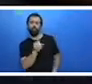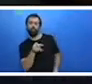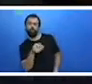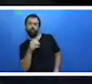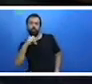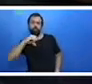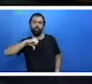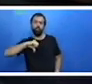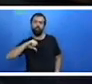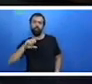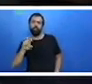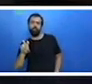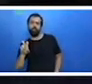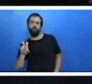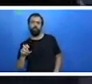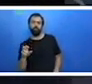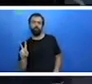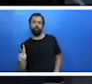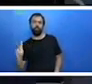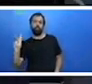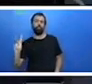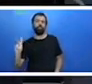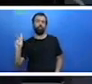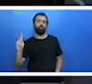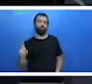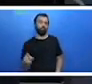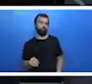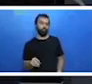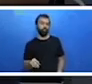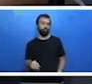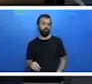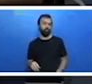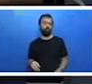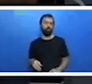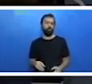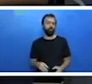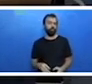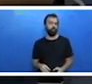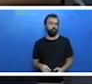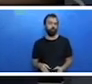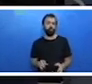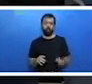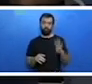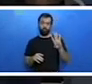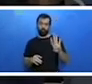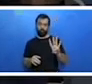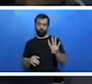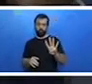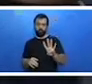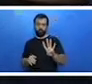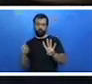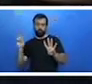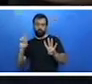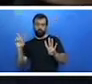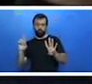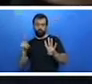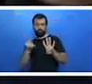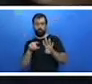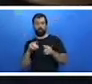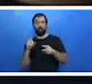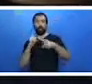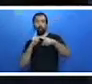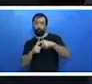4,95 o quilo. Quer dizer, eu tenho R$ inteiros, R$ e